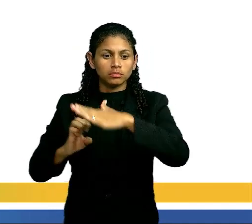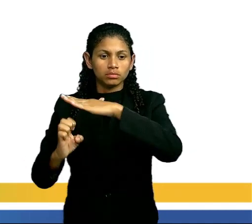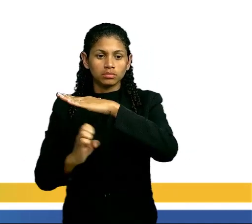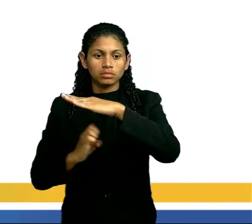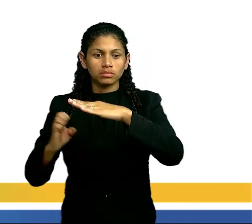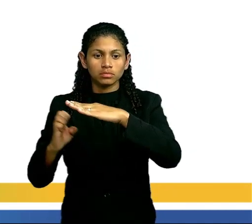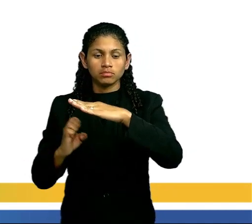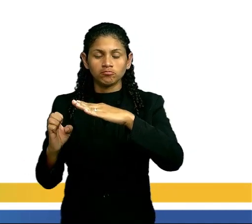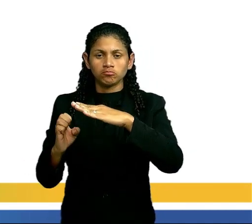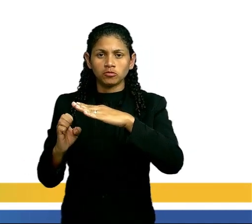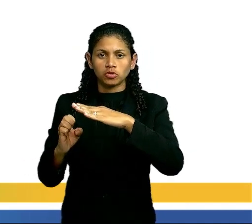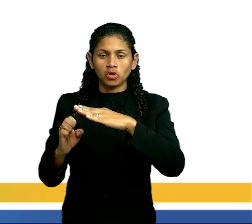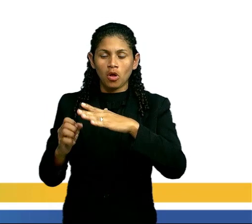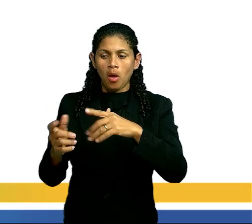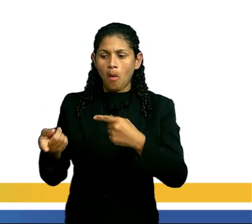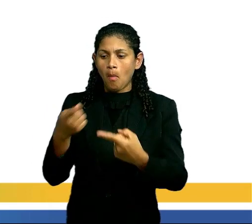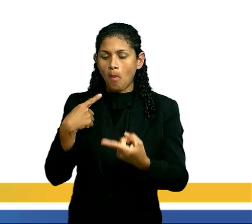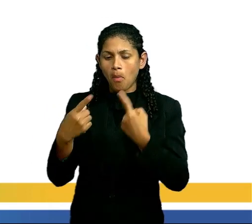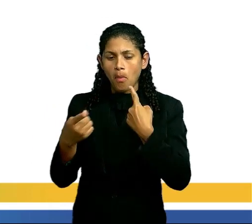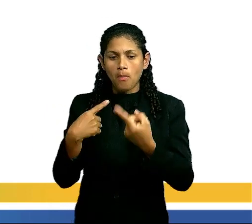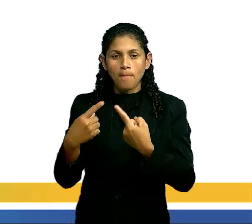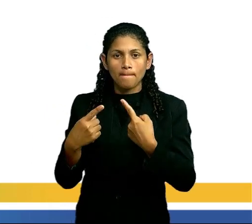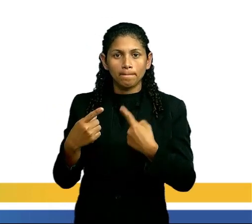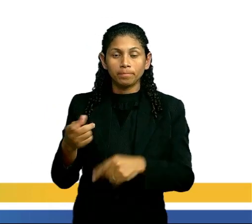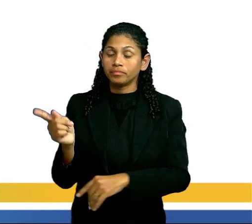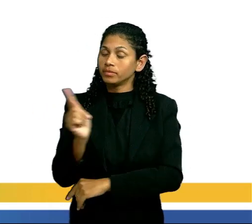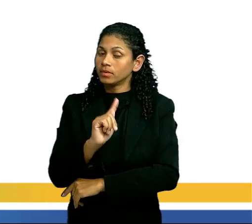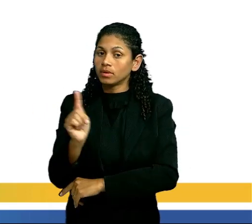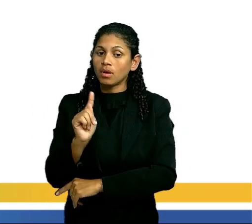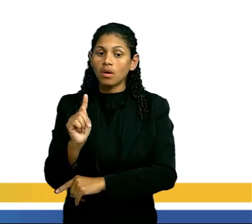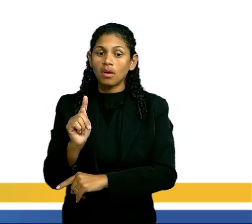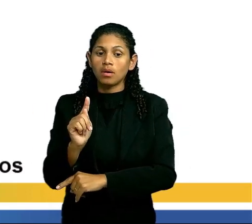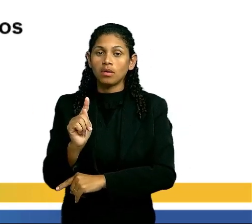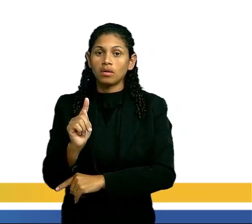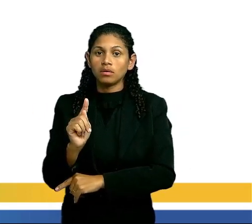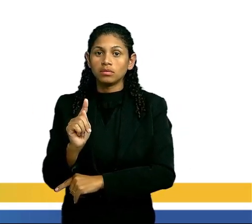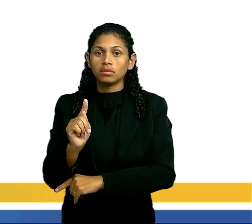por bajulações, senão por merecimento.